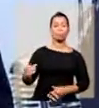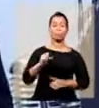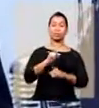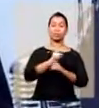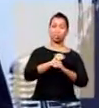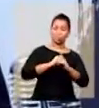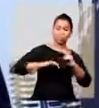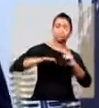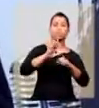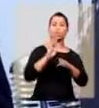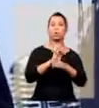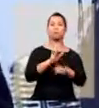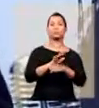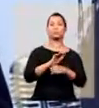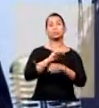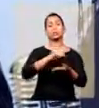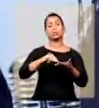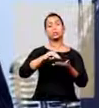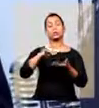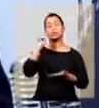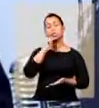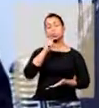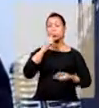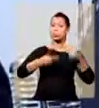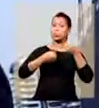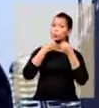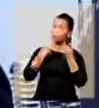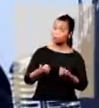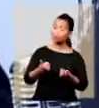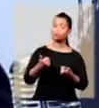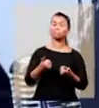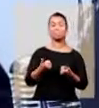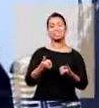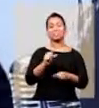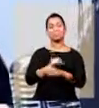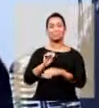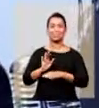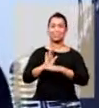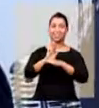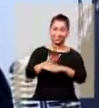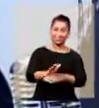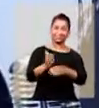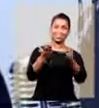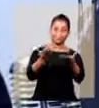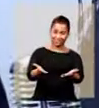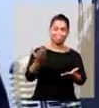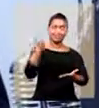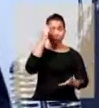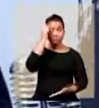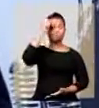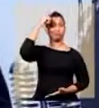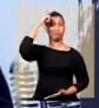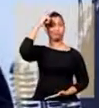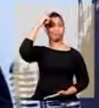tenha contribuído para a sua conscientização, sua formação. A gente encerra por aqui, estão aí as